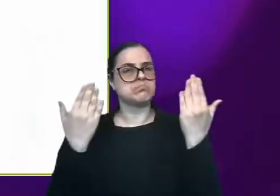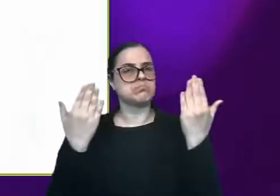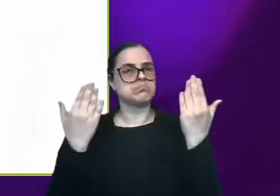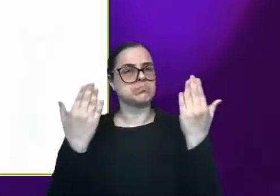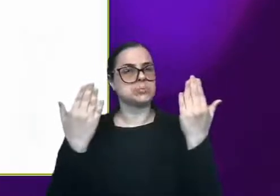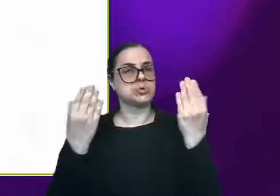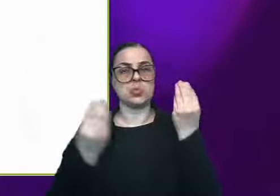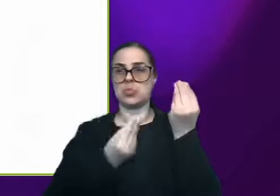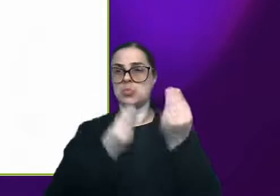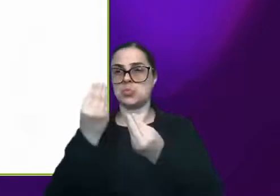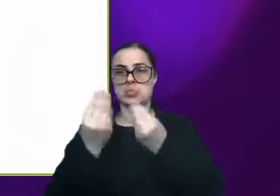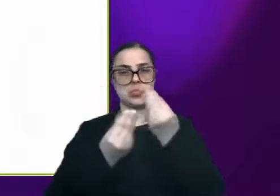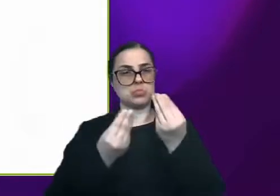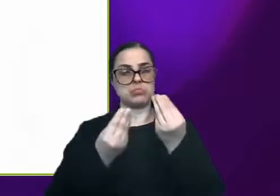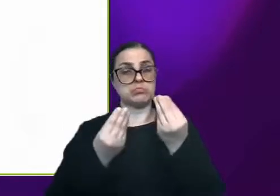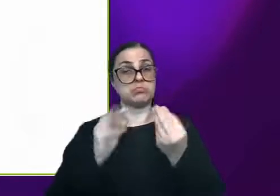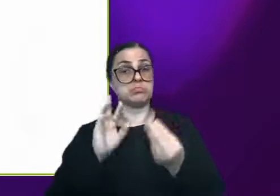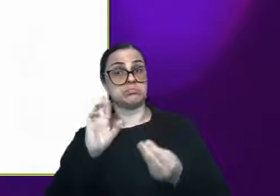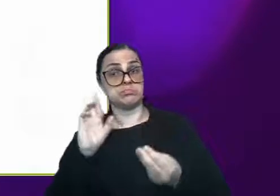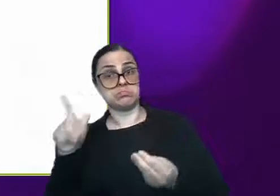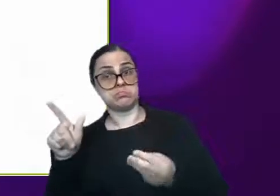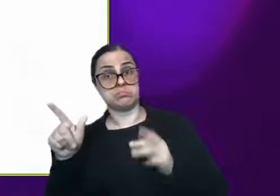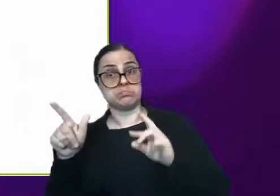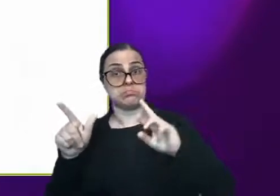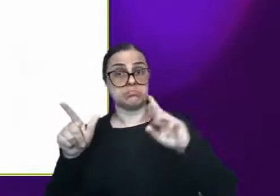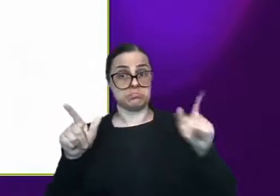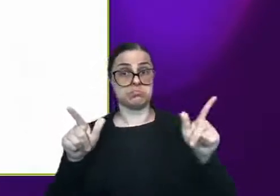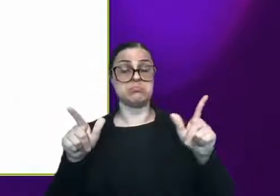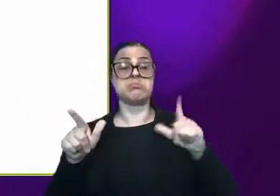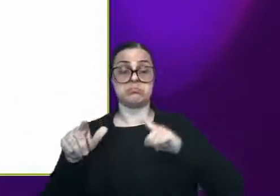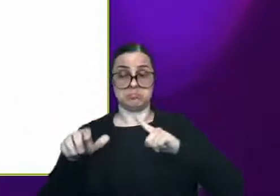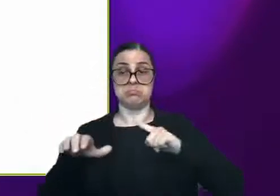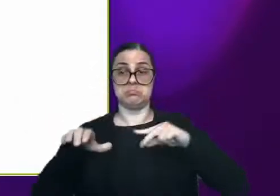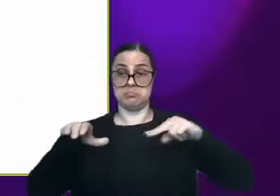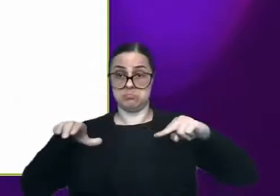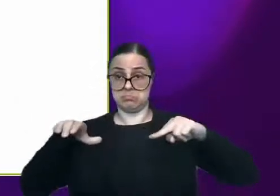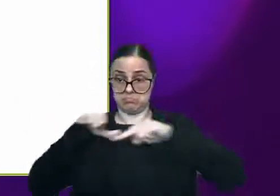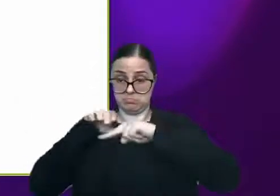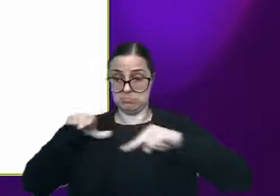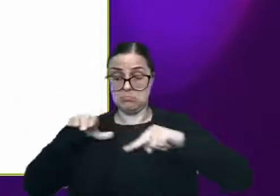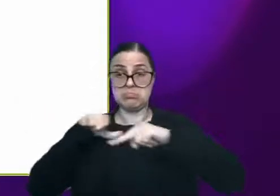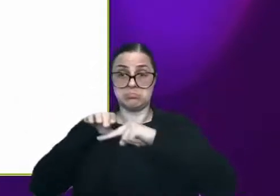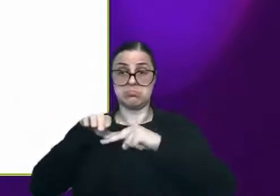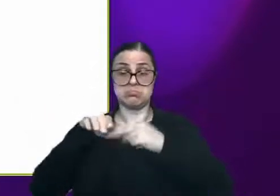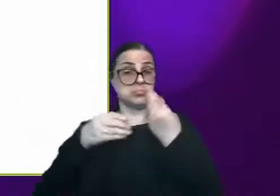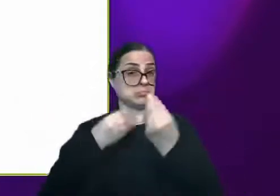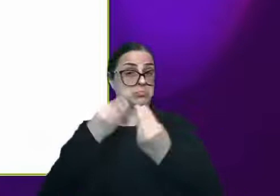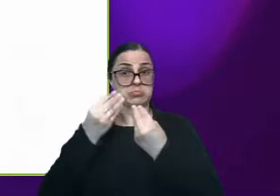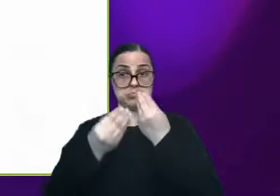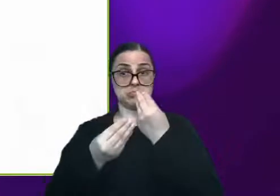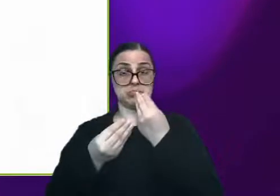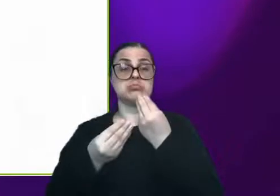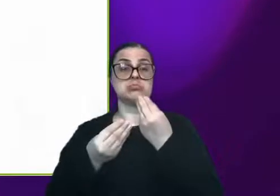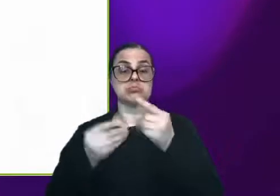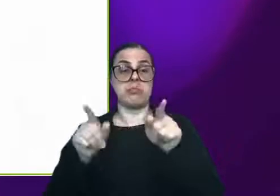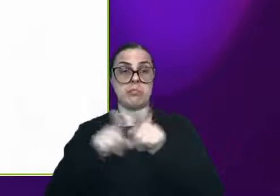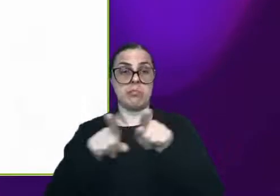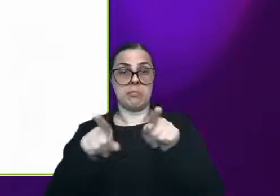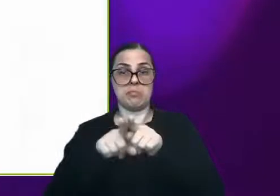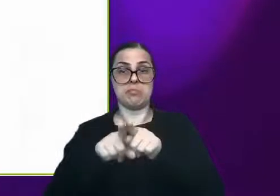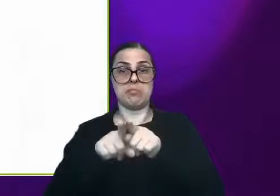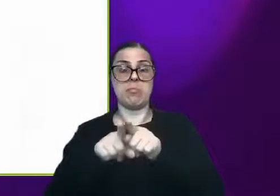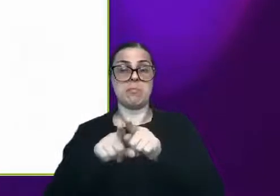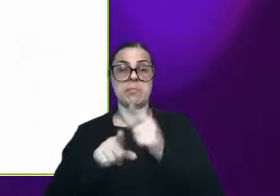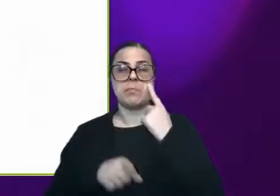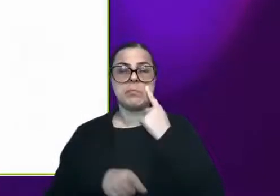uma comparação entre dados radiológicos de diferentes classificações, como é